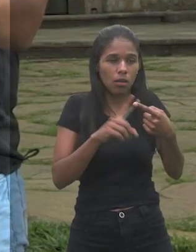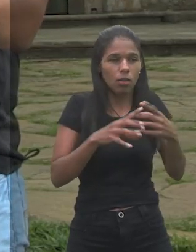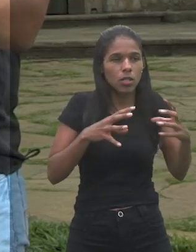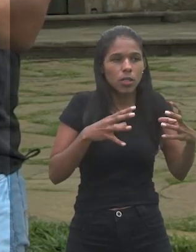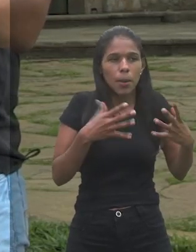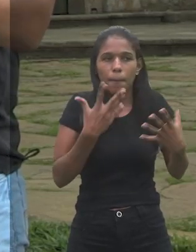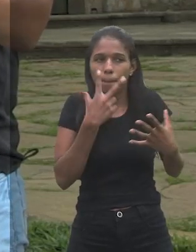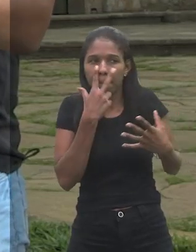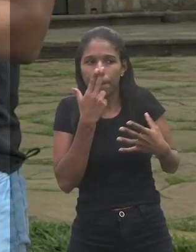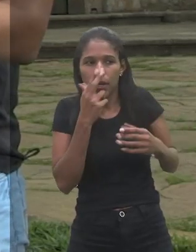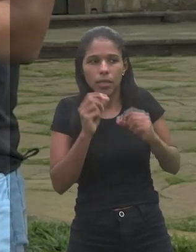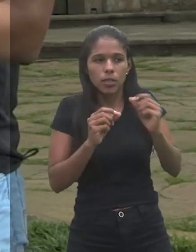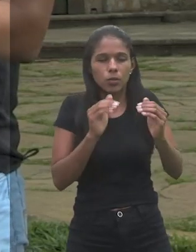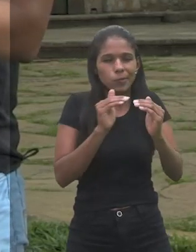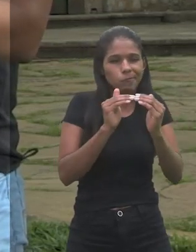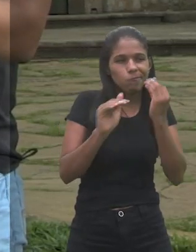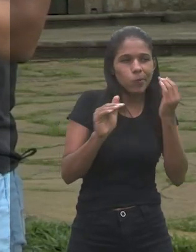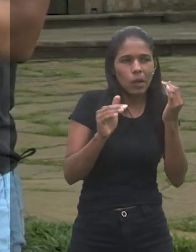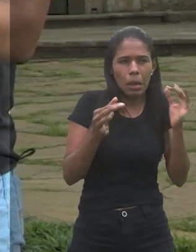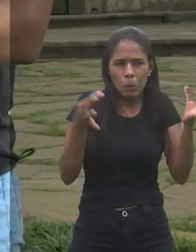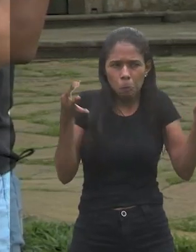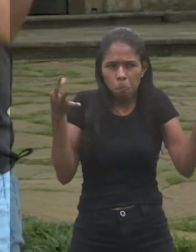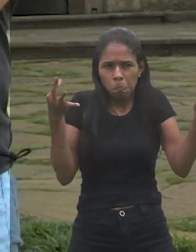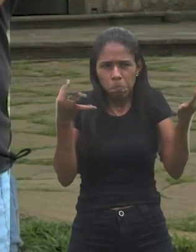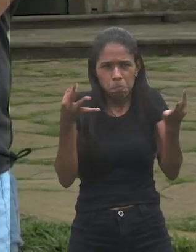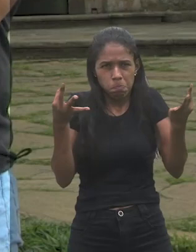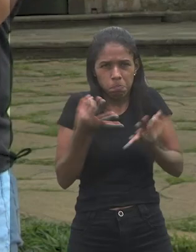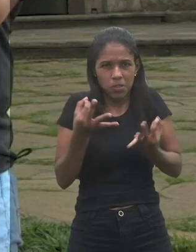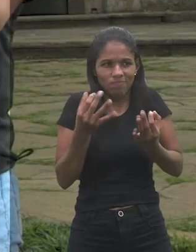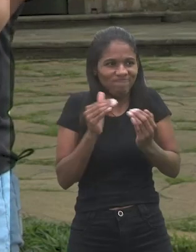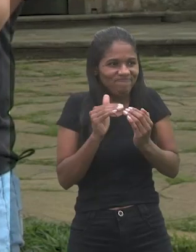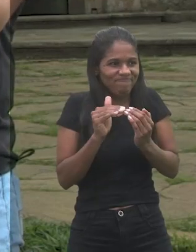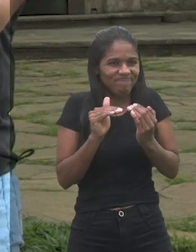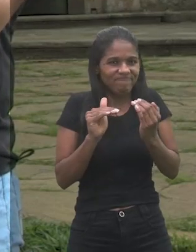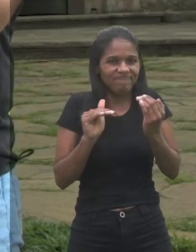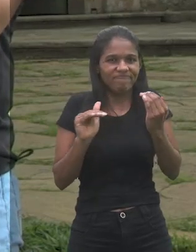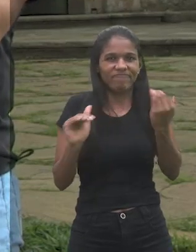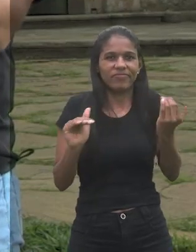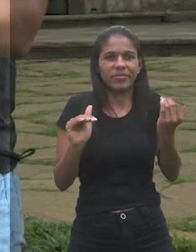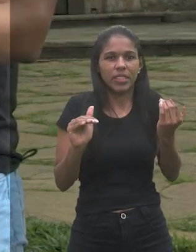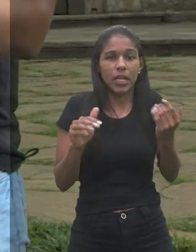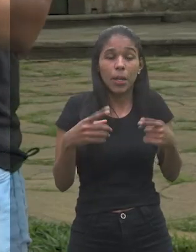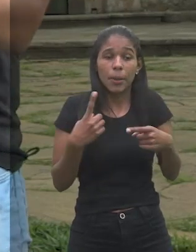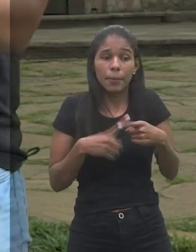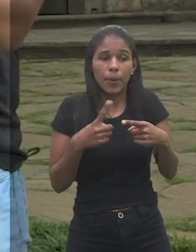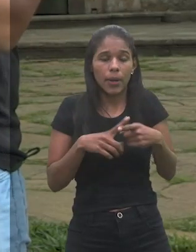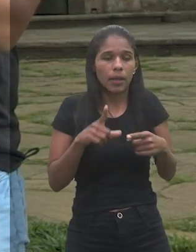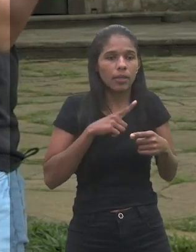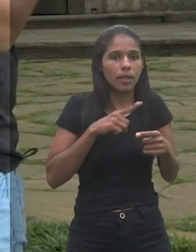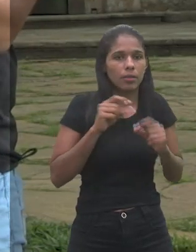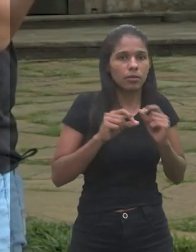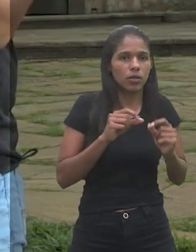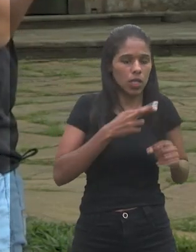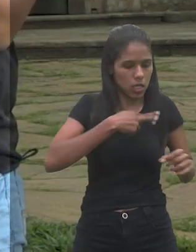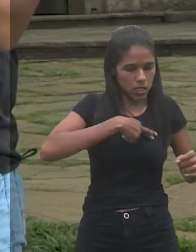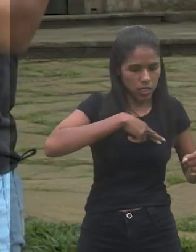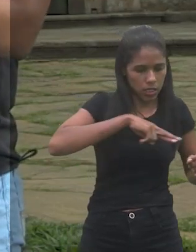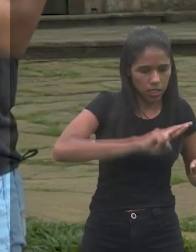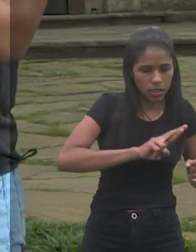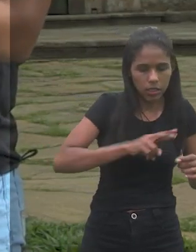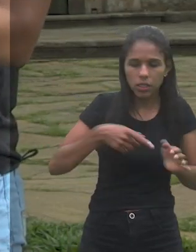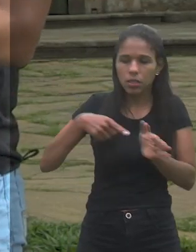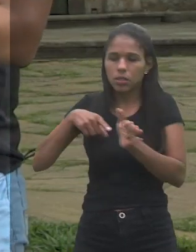assim, entre a ciência e a fé e a religião. Ele tem a